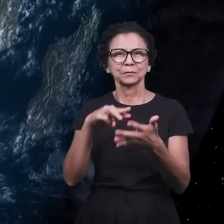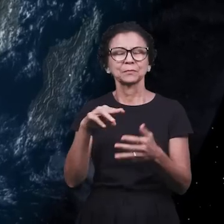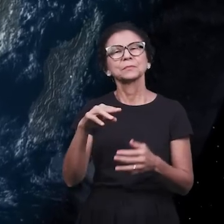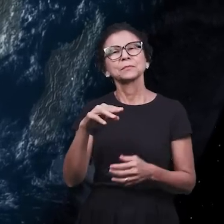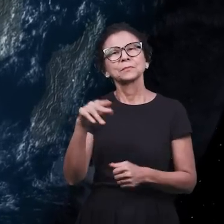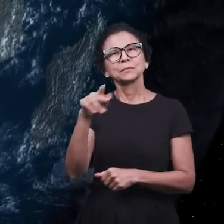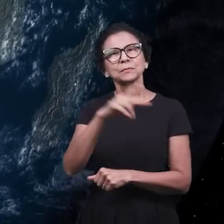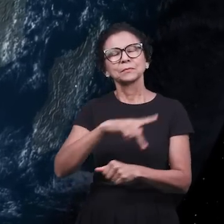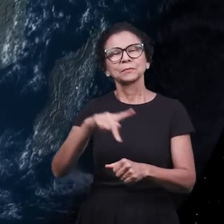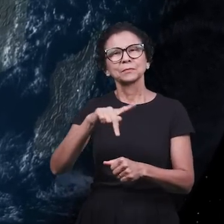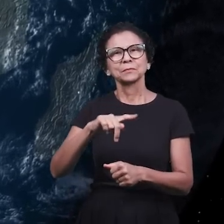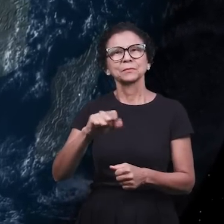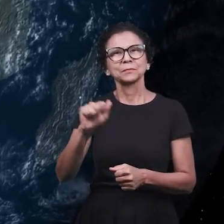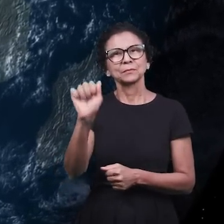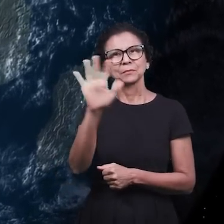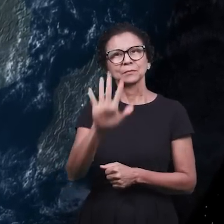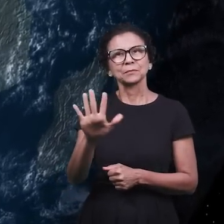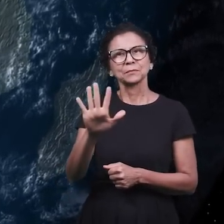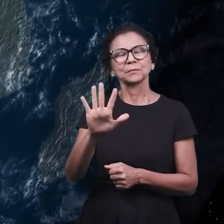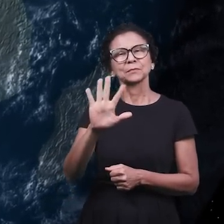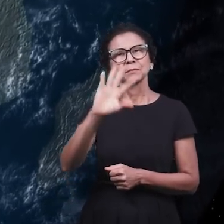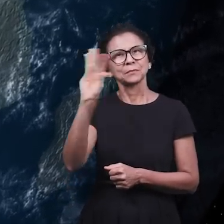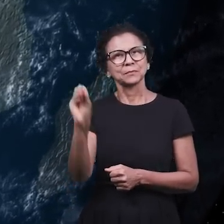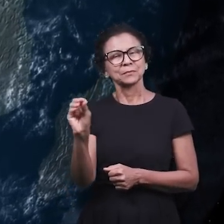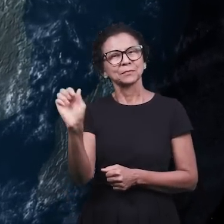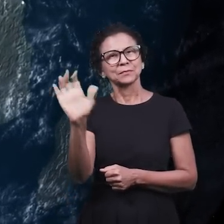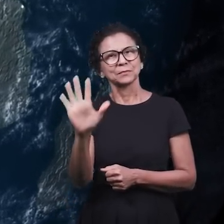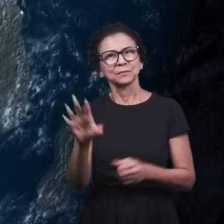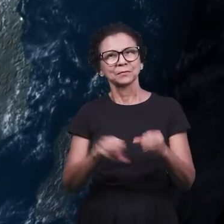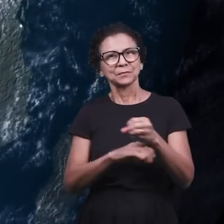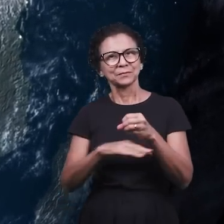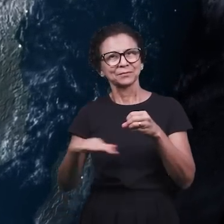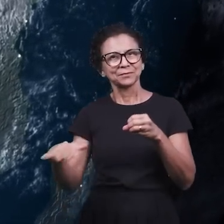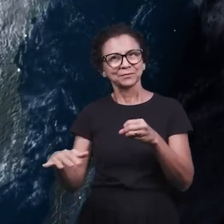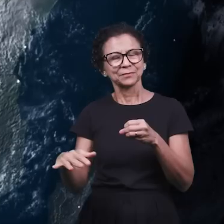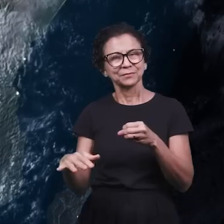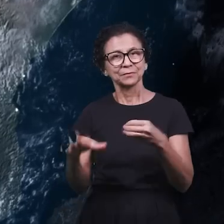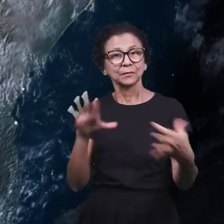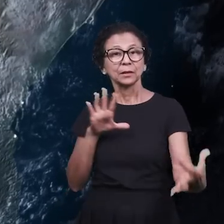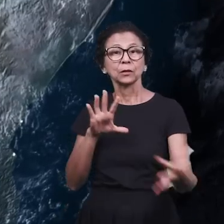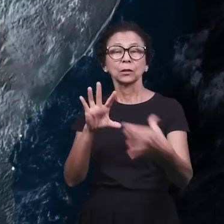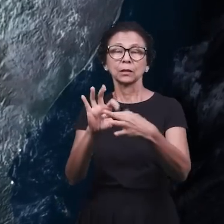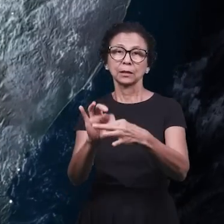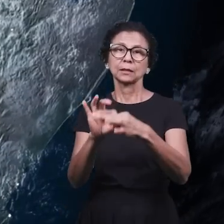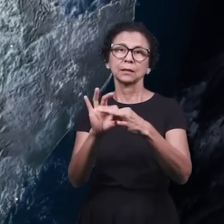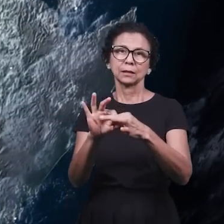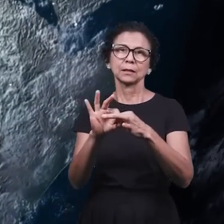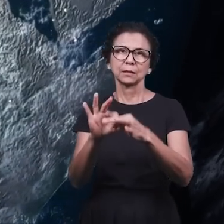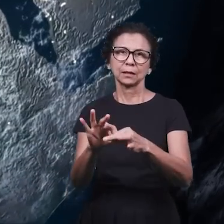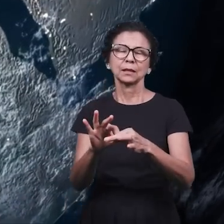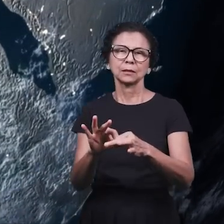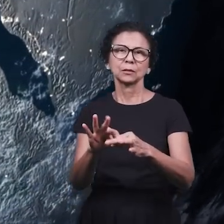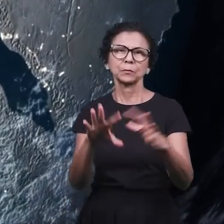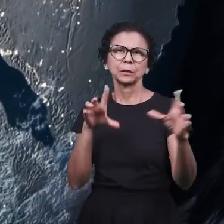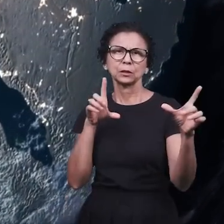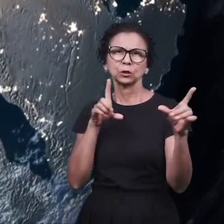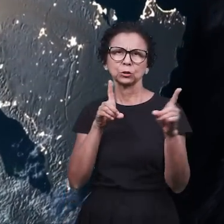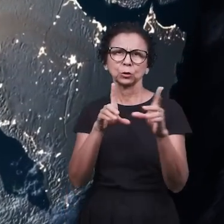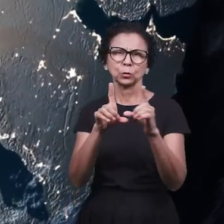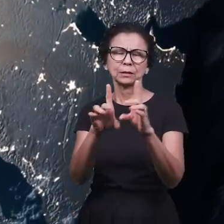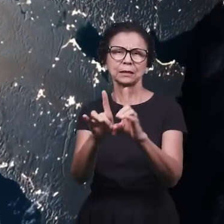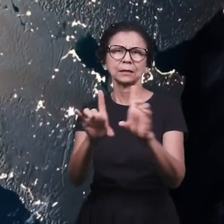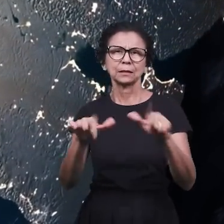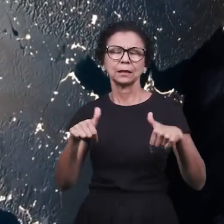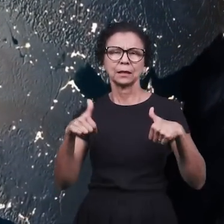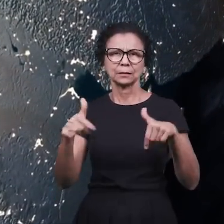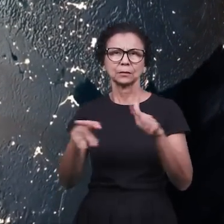nas 3 Américas, Europa, África, Ásia e Oceania, conectadas pela mesma doutrina, pela